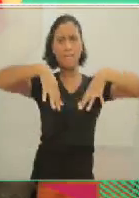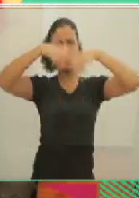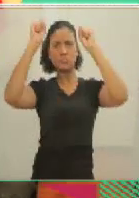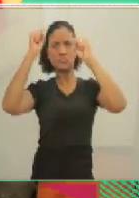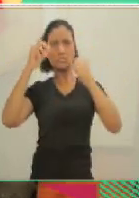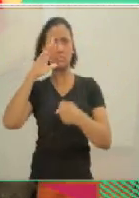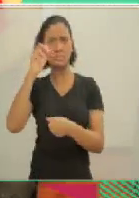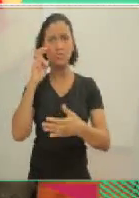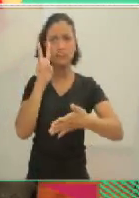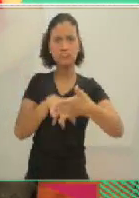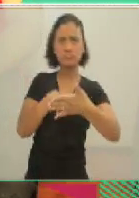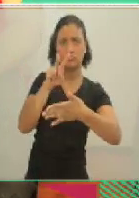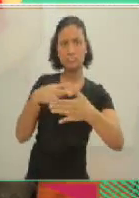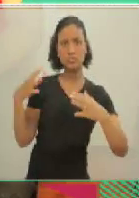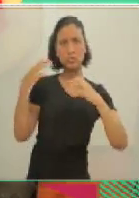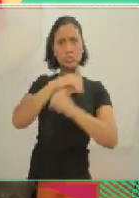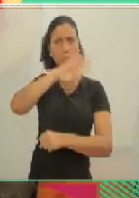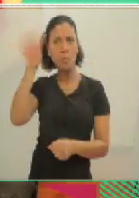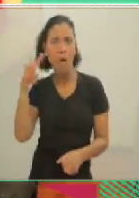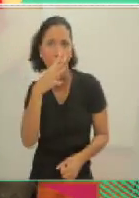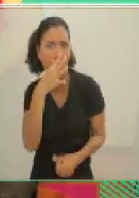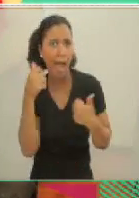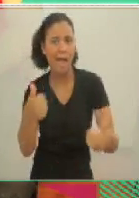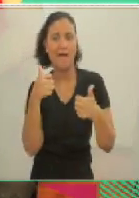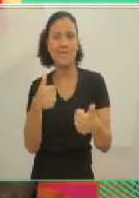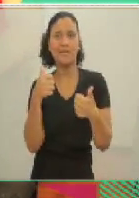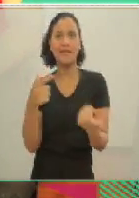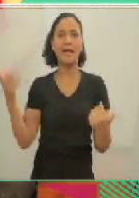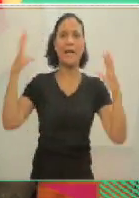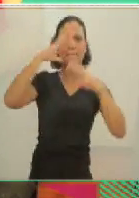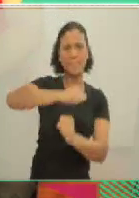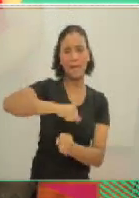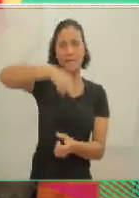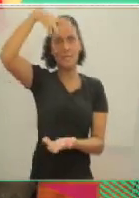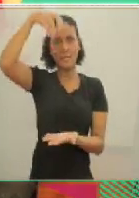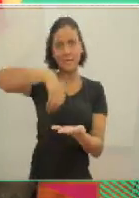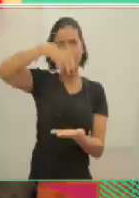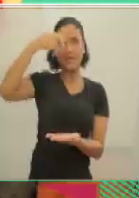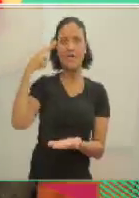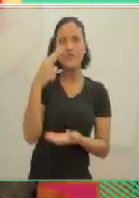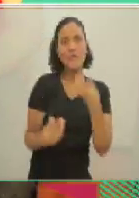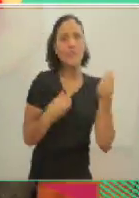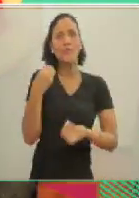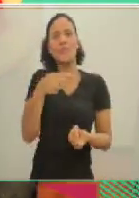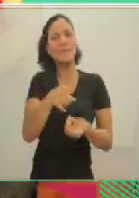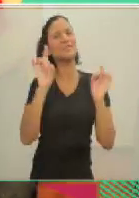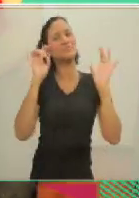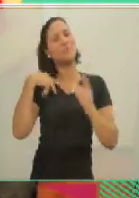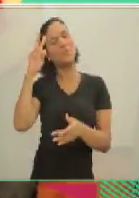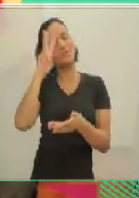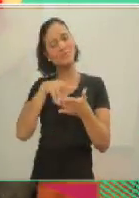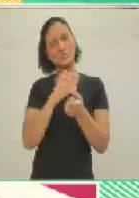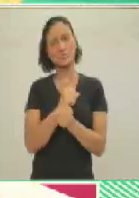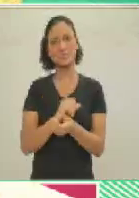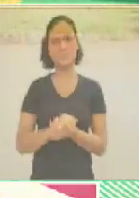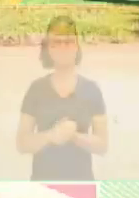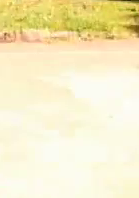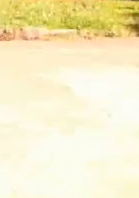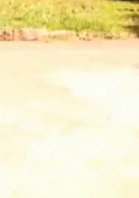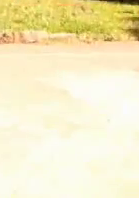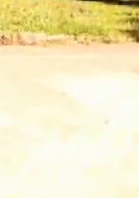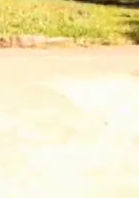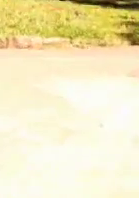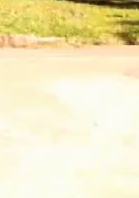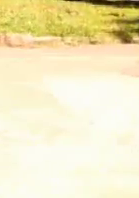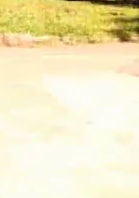no escuro, achavam aquilo o máximo. Agora acende, agora apaga. Ficava mostrando como é que eu lia, né? Aquilo era um número, assim, especial, eu lia no escuro.